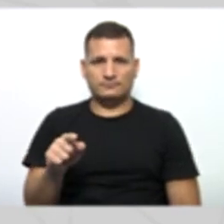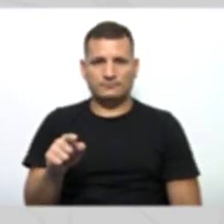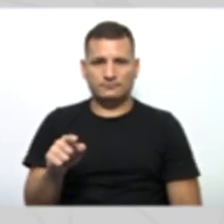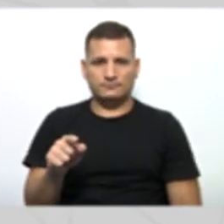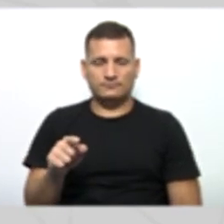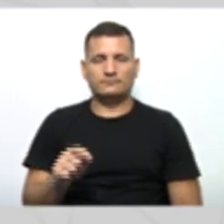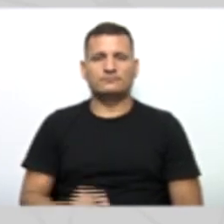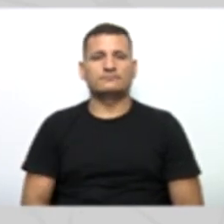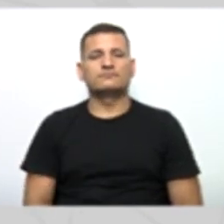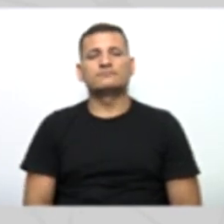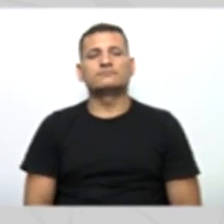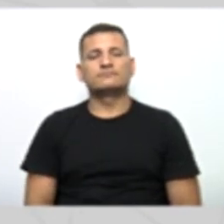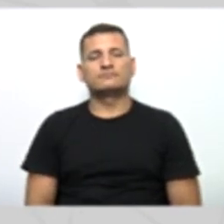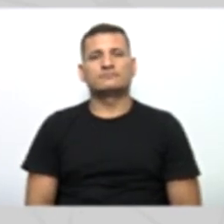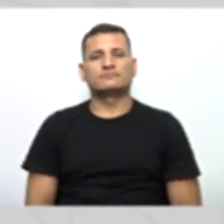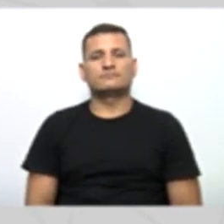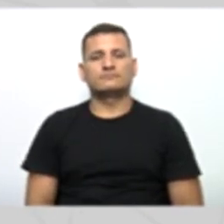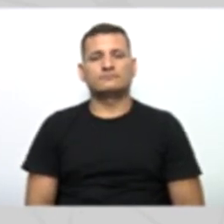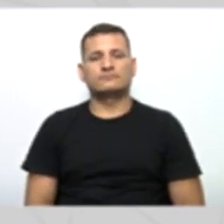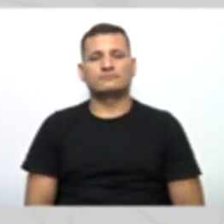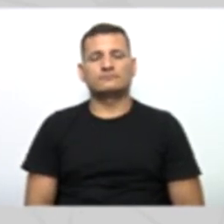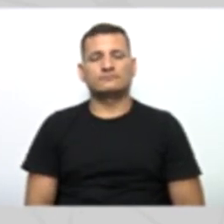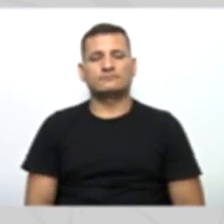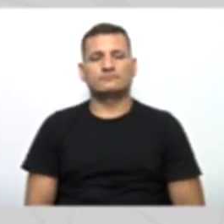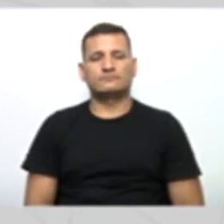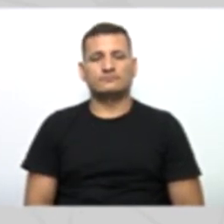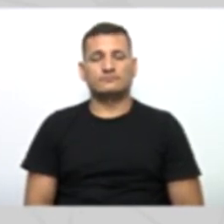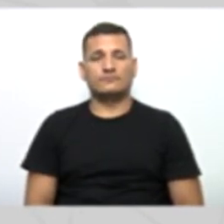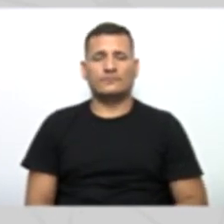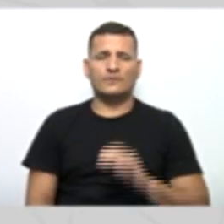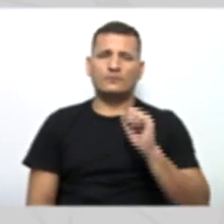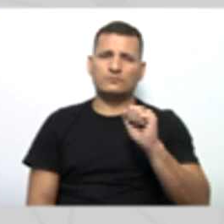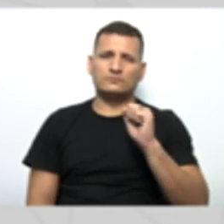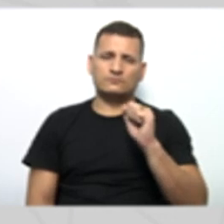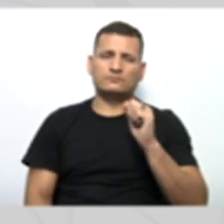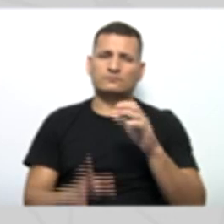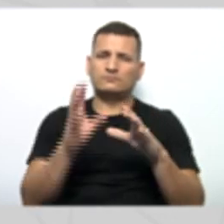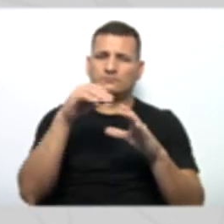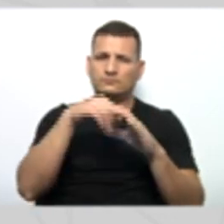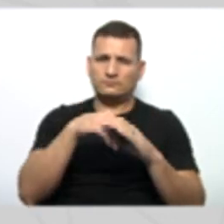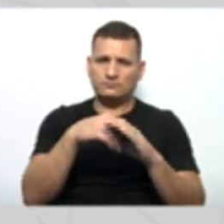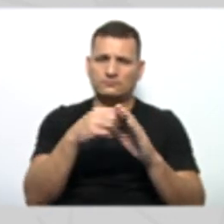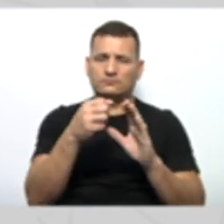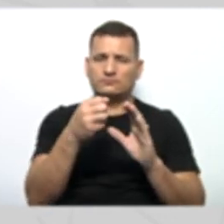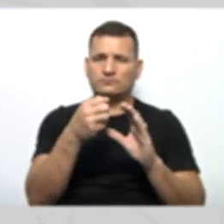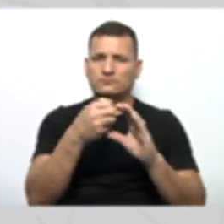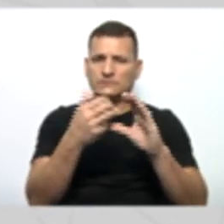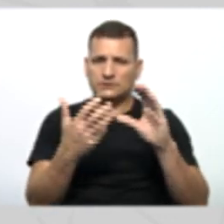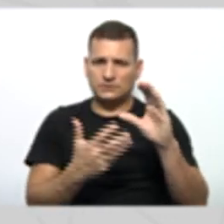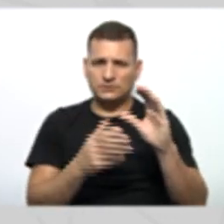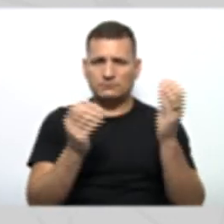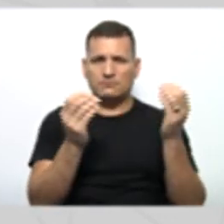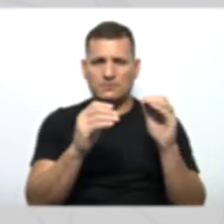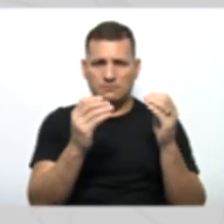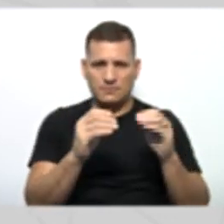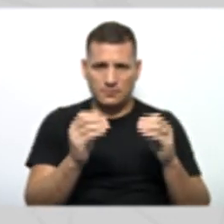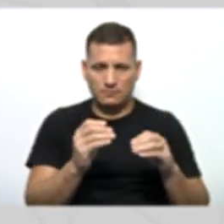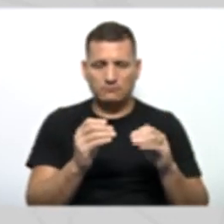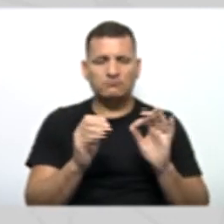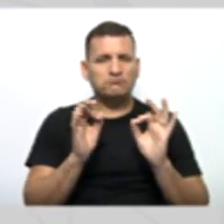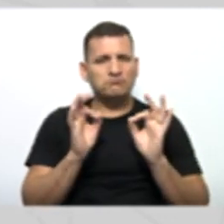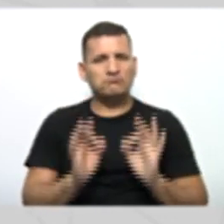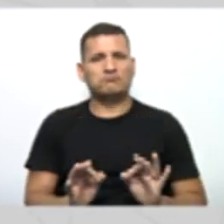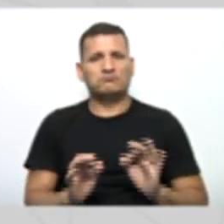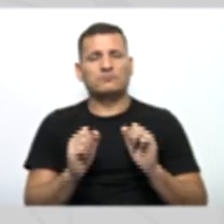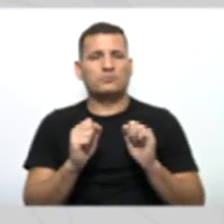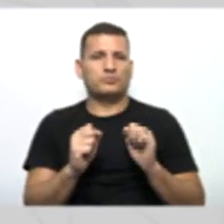pessoal. Eu poderia ter mais atributos aqui? Com certeza, gente, ó. Eu